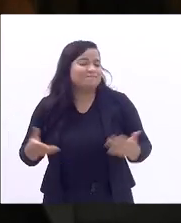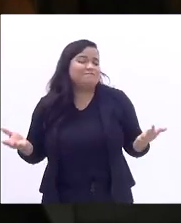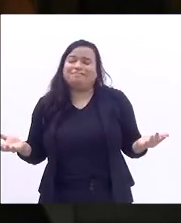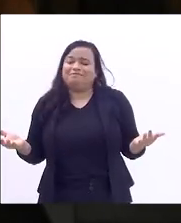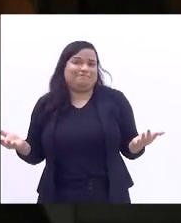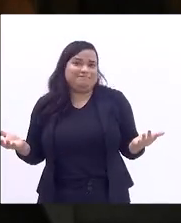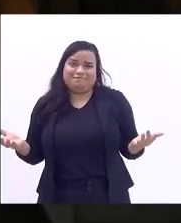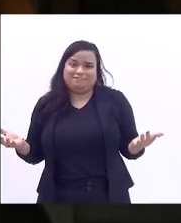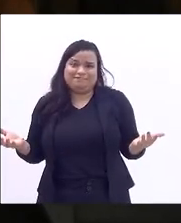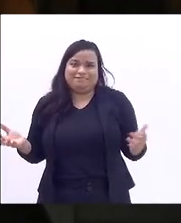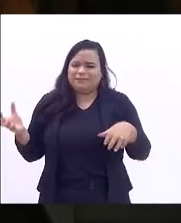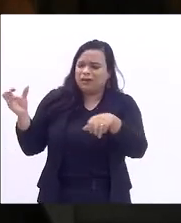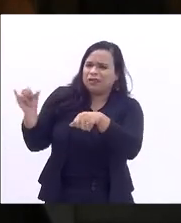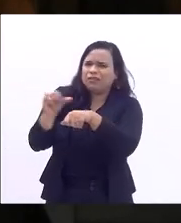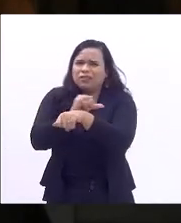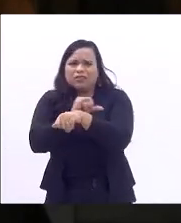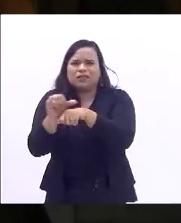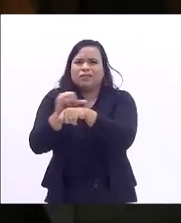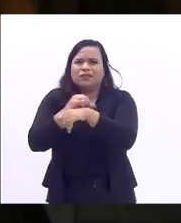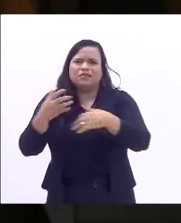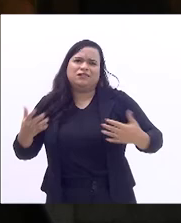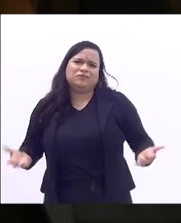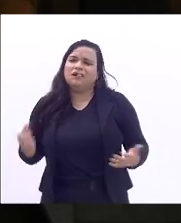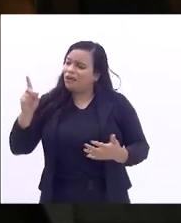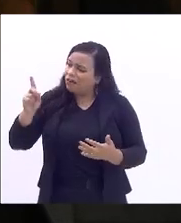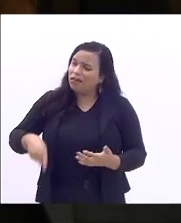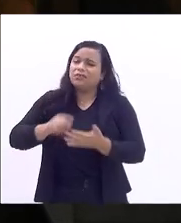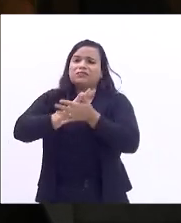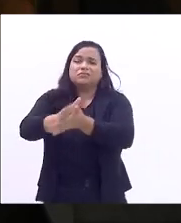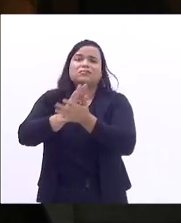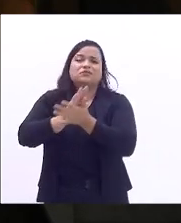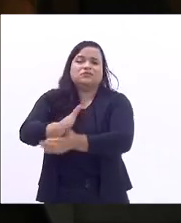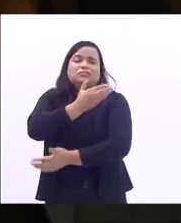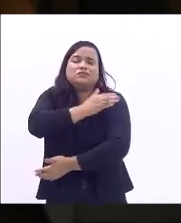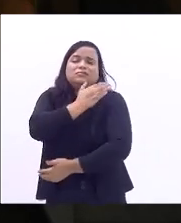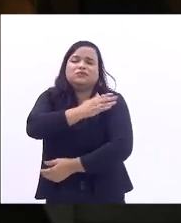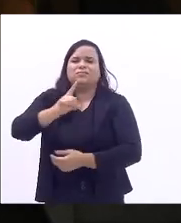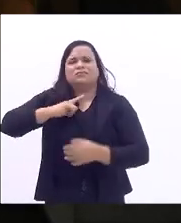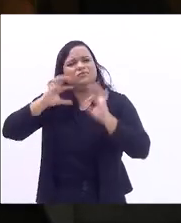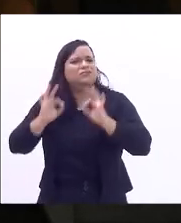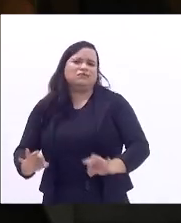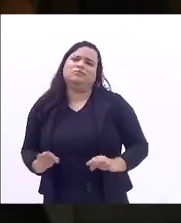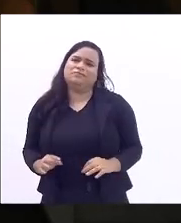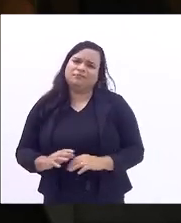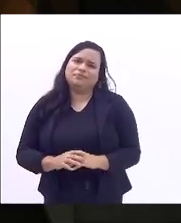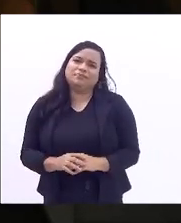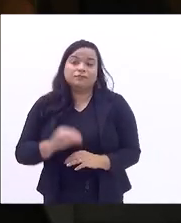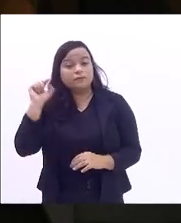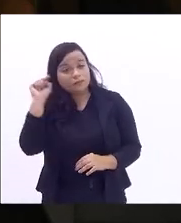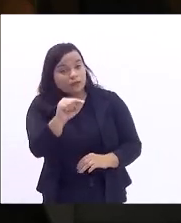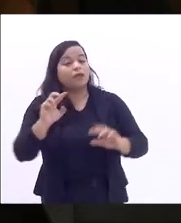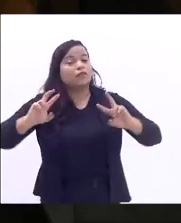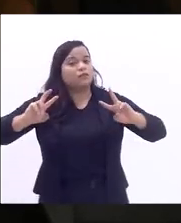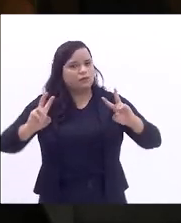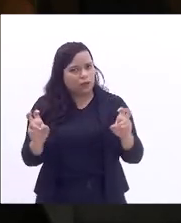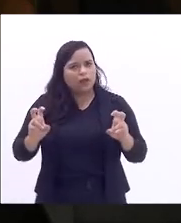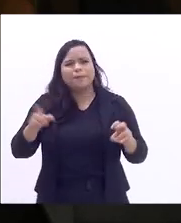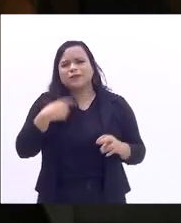justifica esse tipo de atitude por preconceito agora claro que é um tema